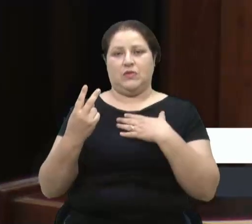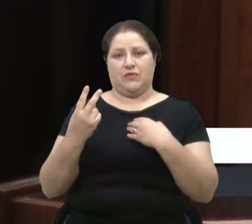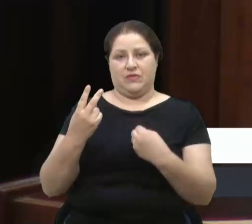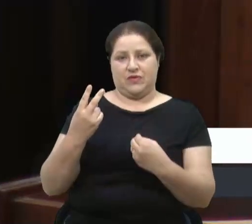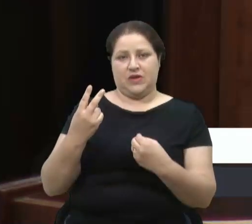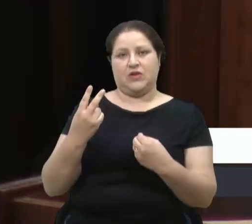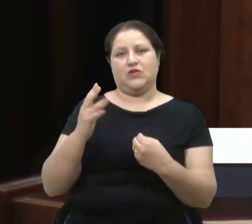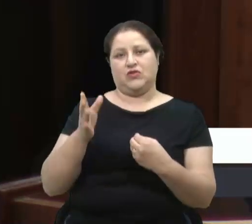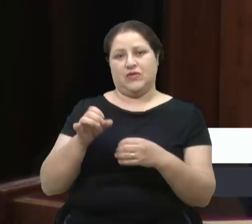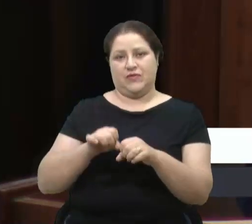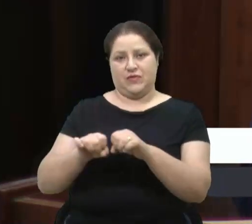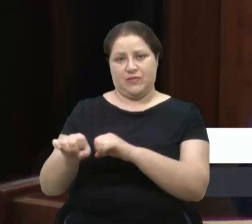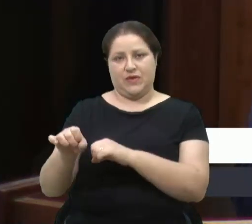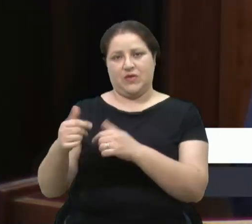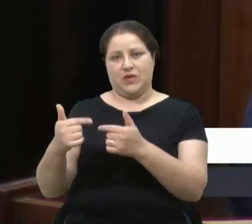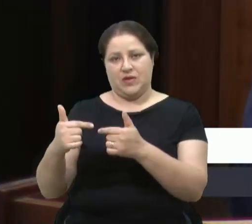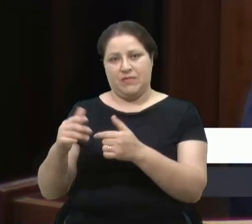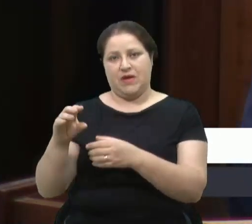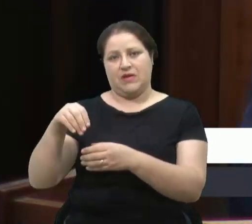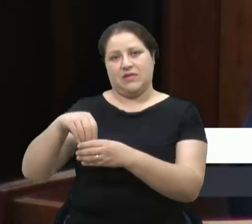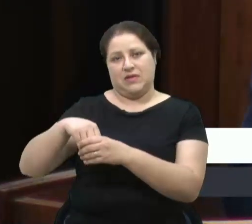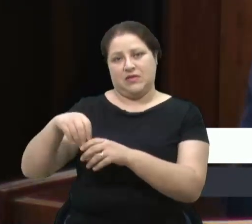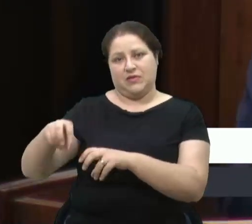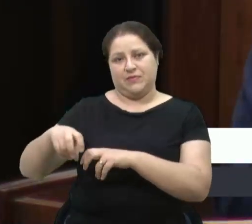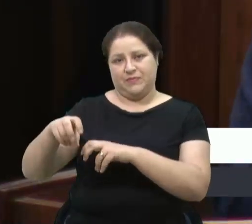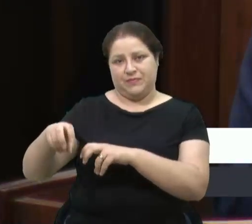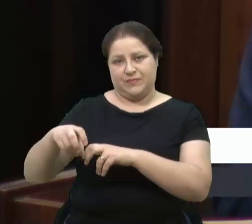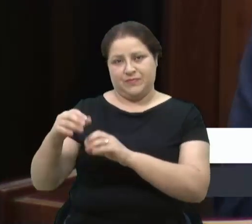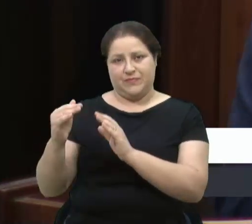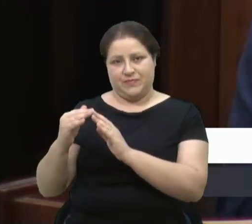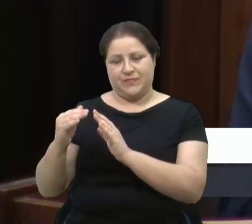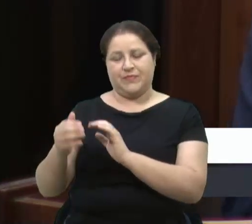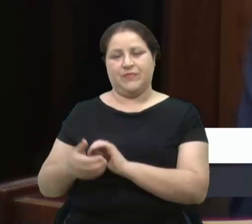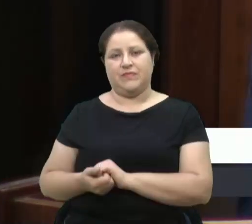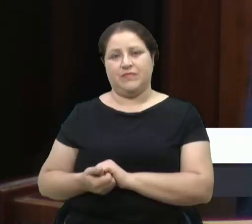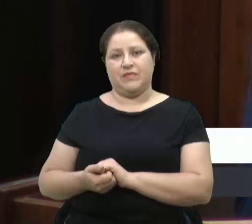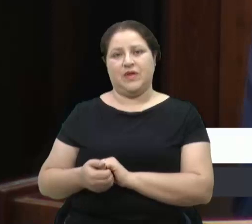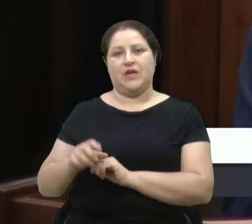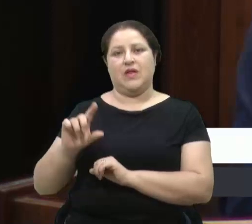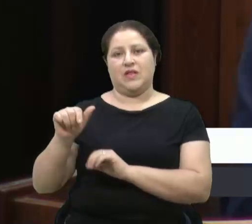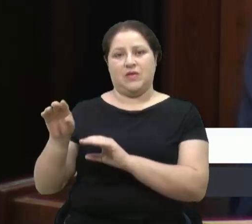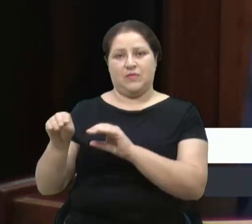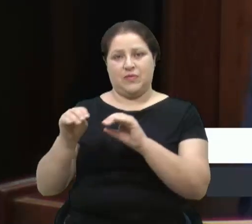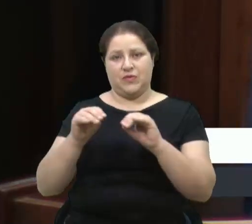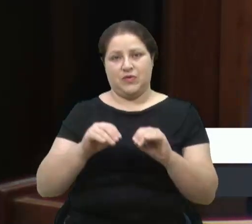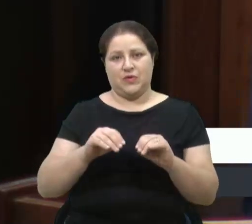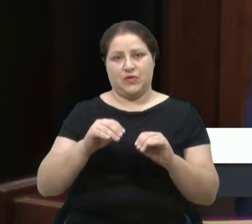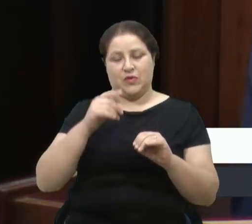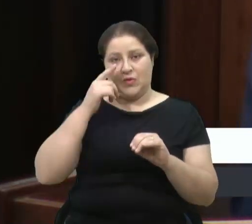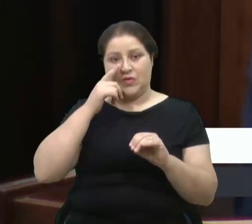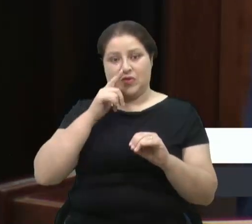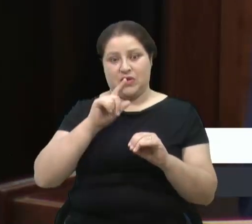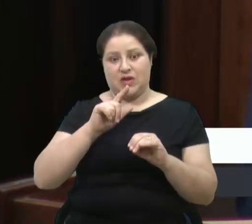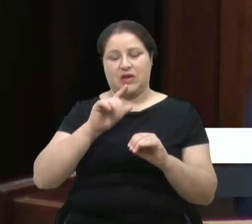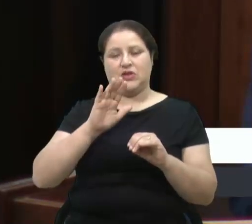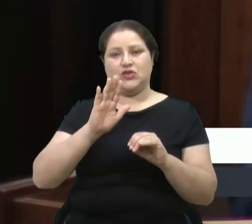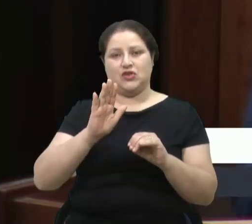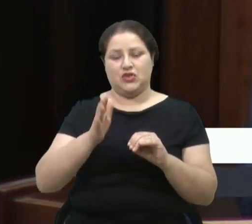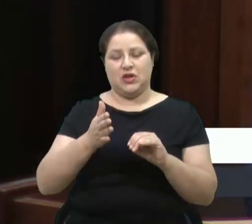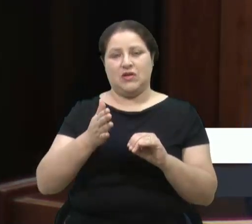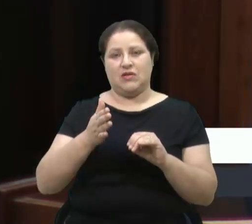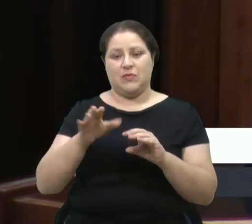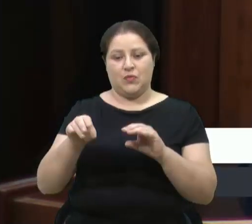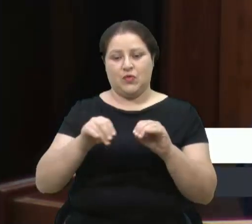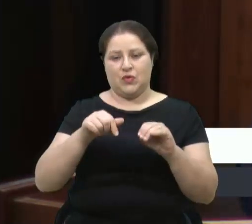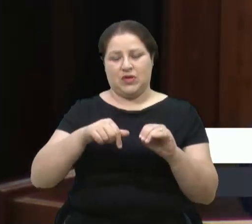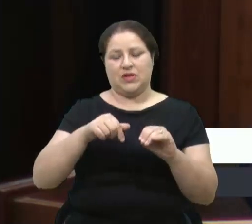e tocam a propriedade de 26 em 8 anos que viemos para cá 260 prefeito de